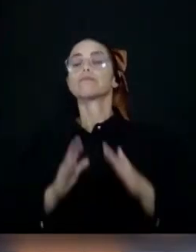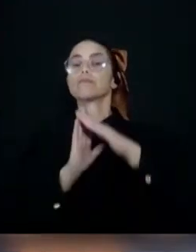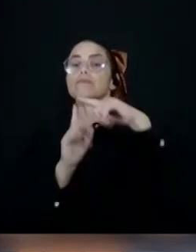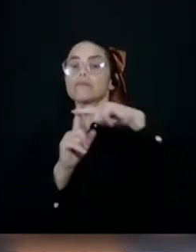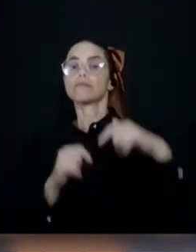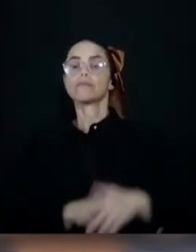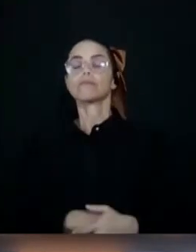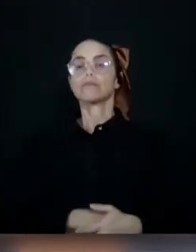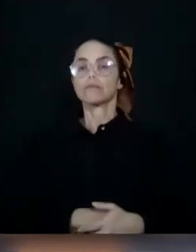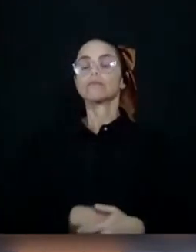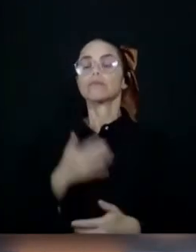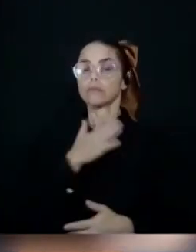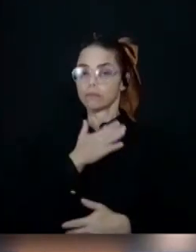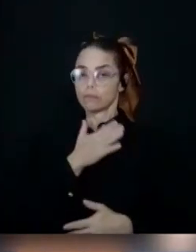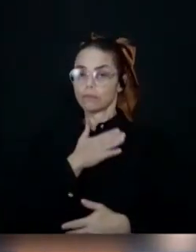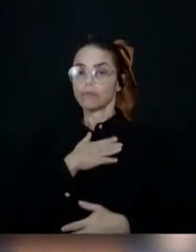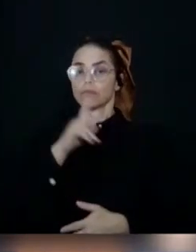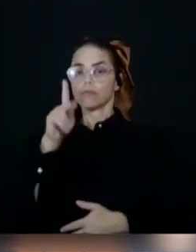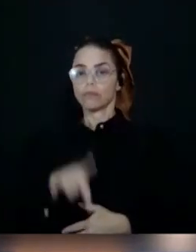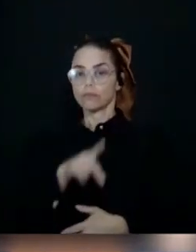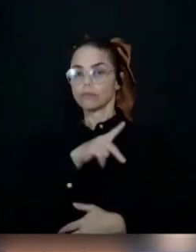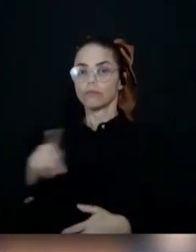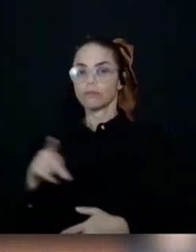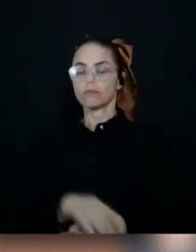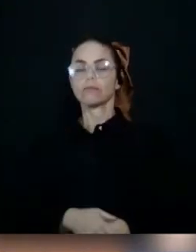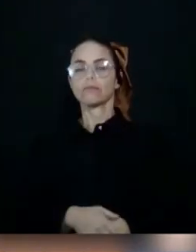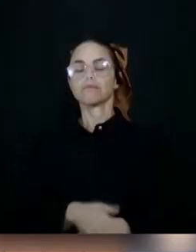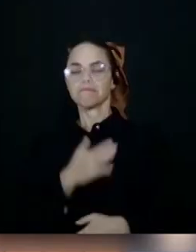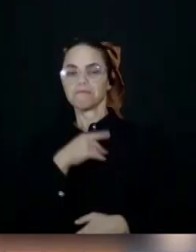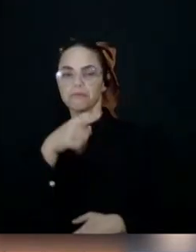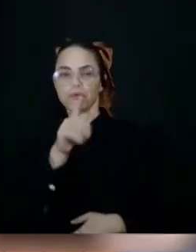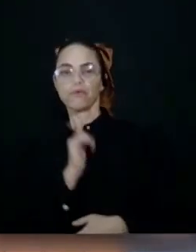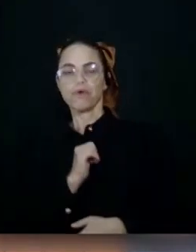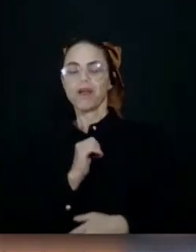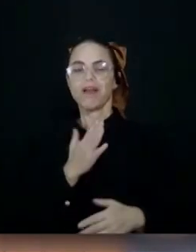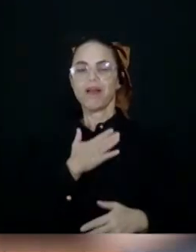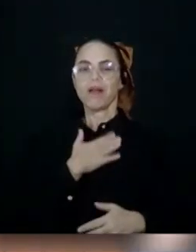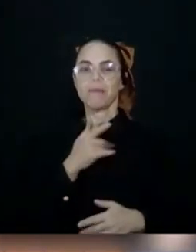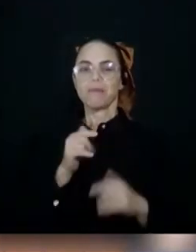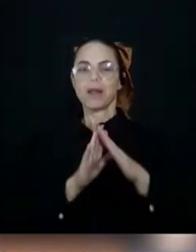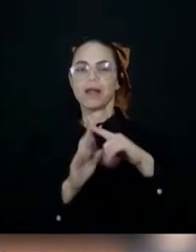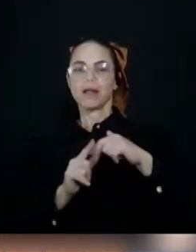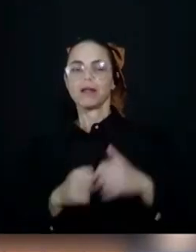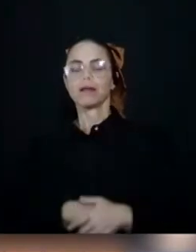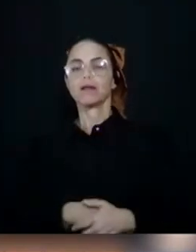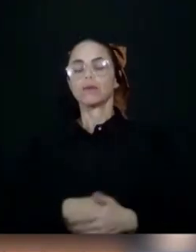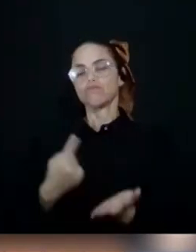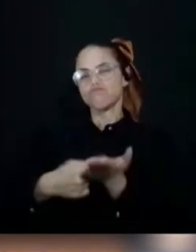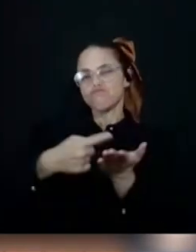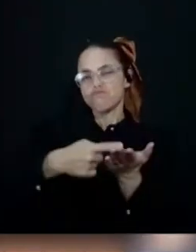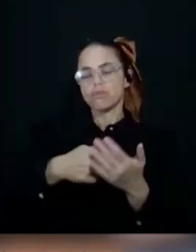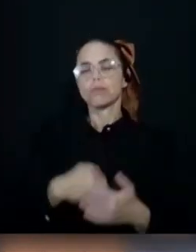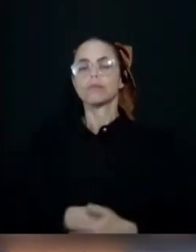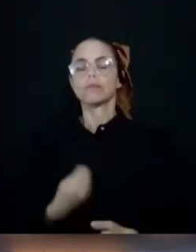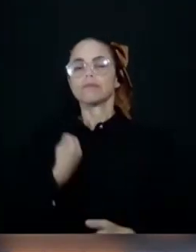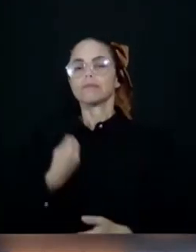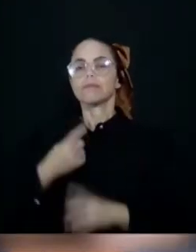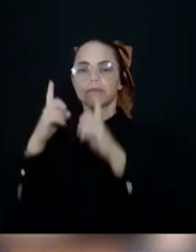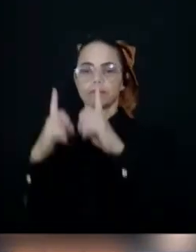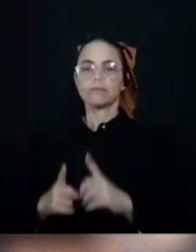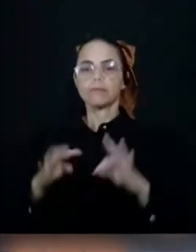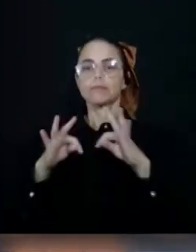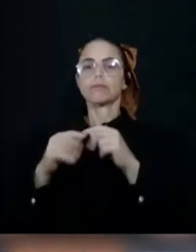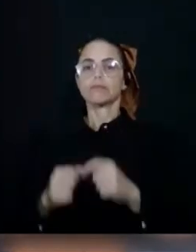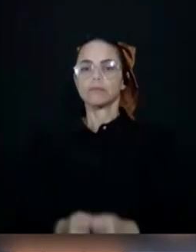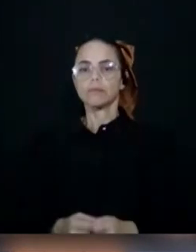falo por mim, viu, padre? O senhor vai falar pela igreja, mas eu estou falando por mim, mas um comprometimento com a vida digna para todos,